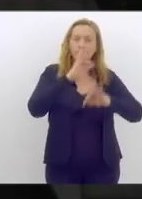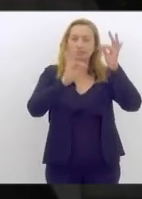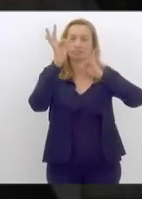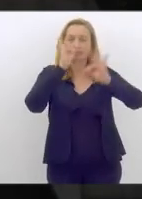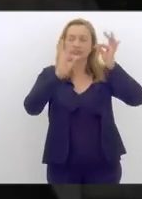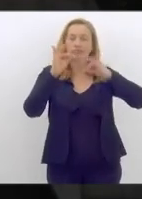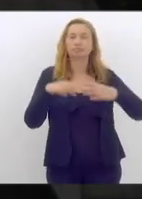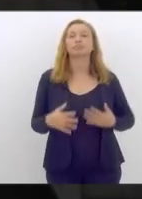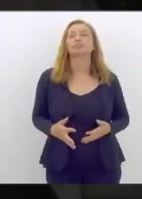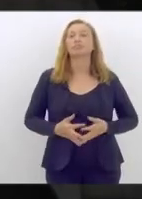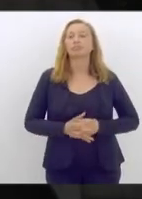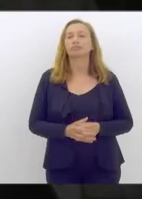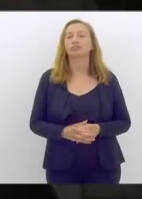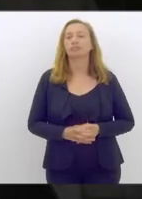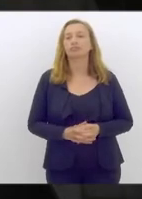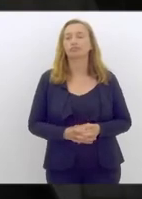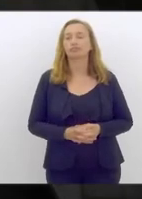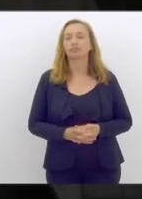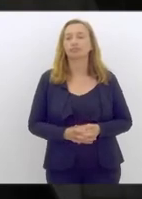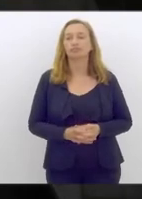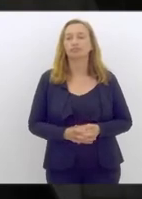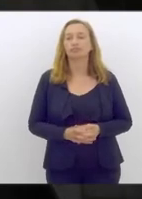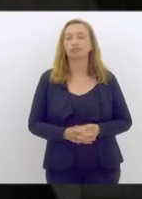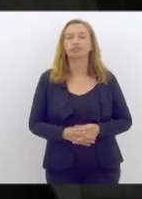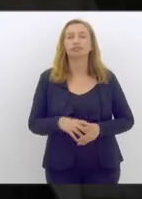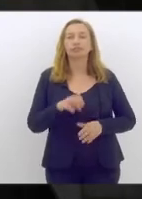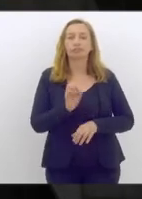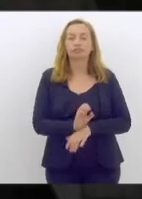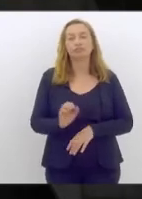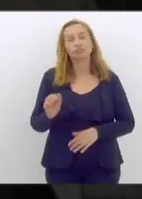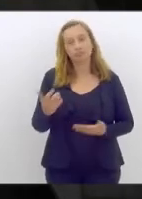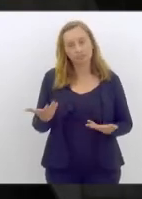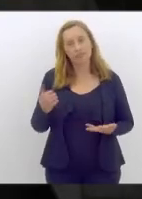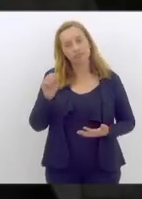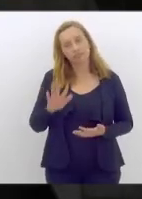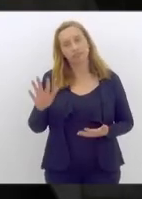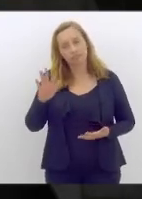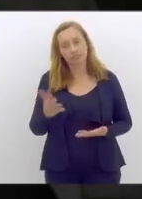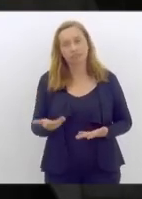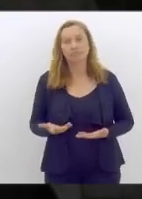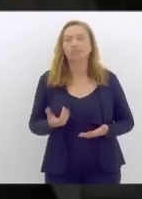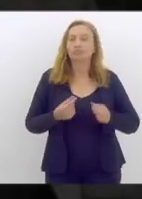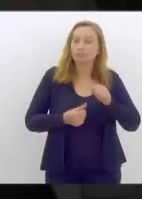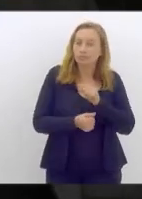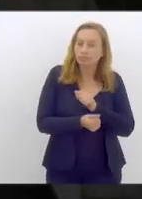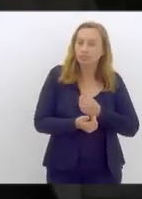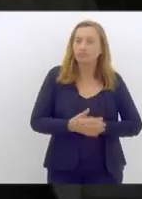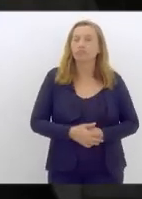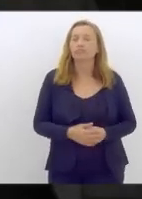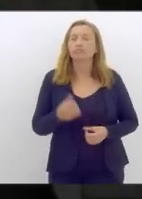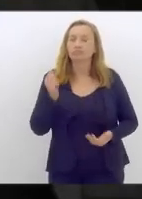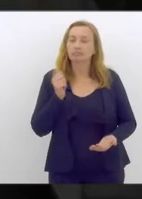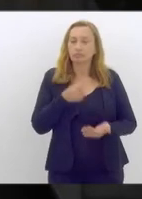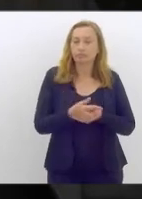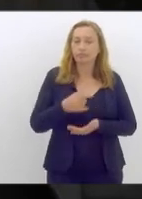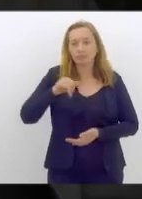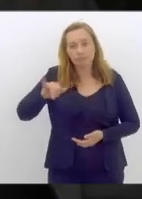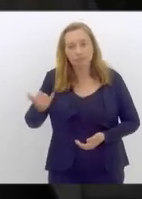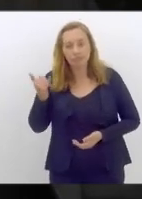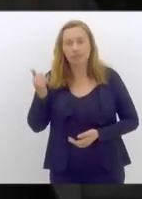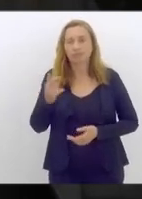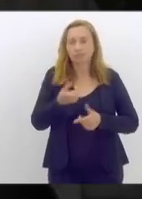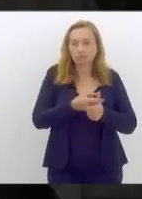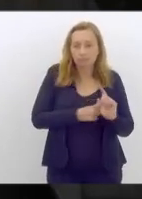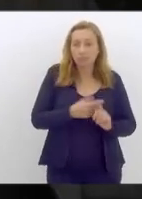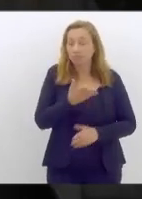despesas portanto feitas pelo estado social digamos assim a despesas financeiras com pagamento de juros de serviço da dívida